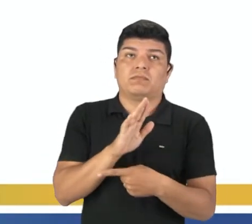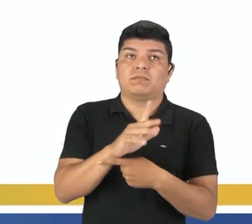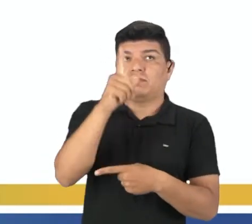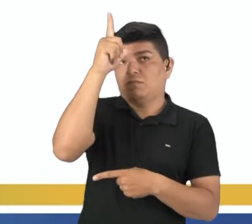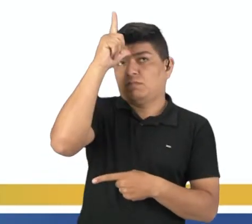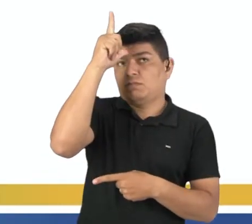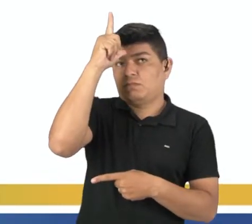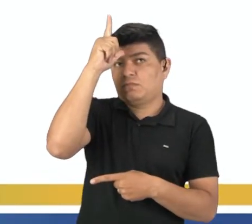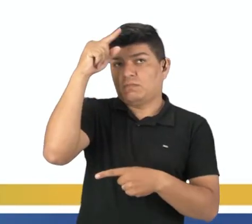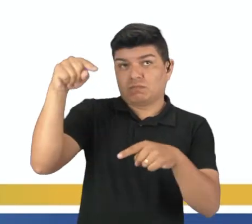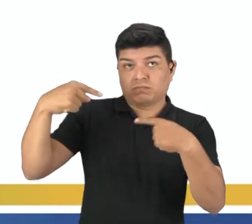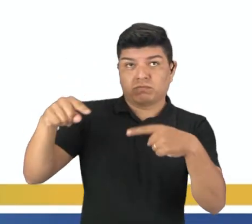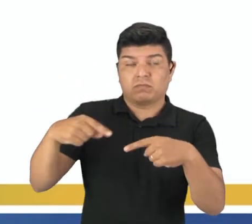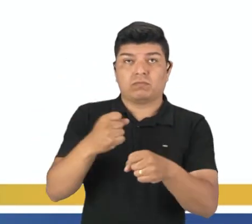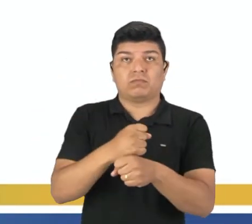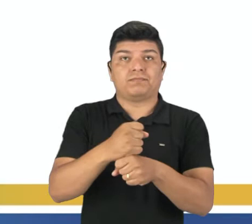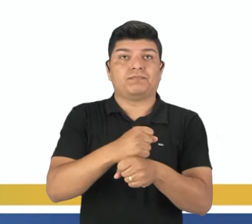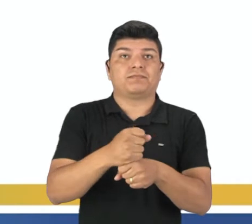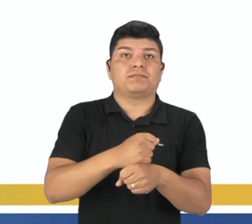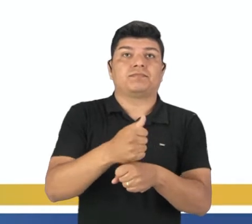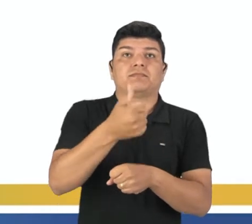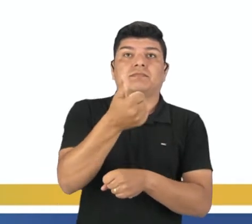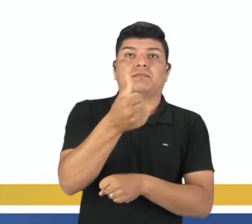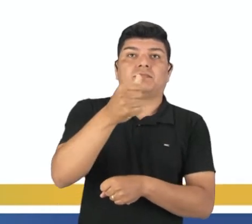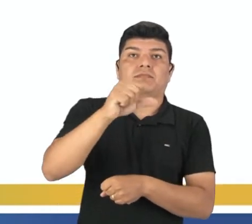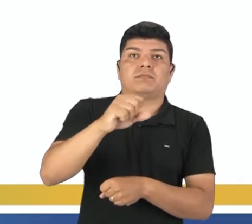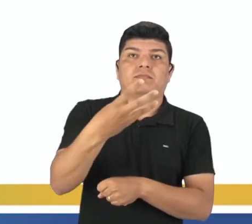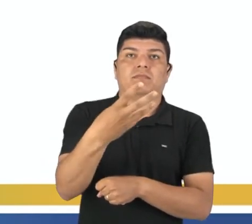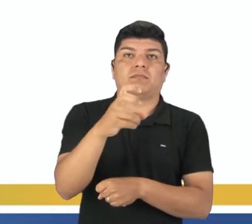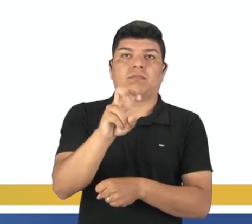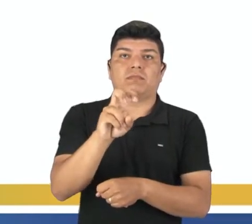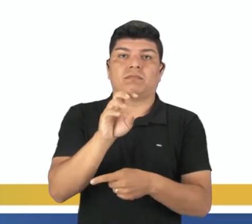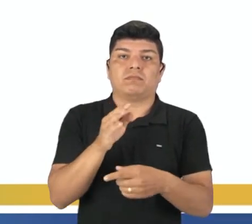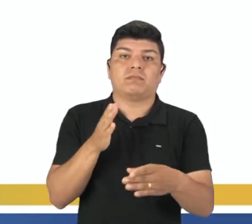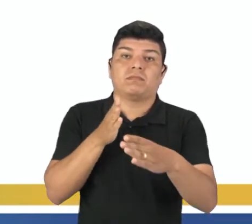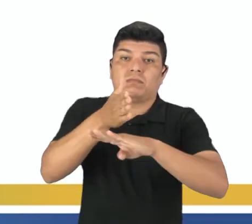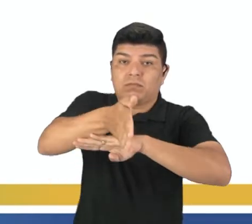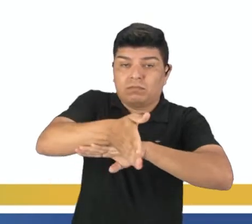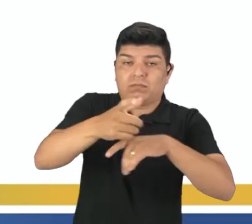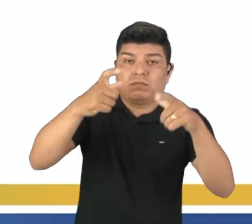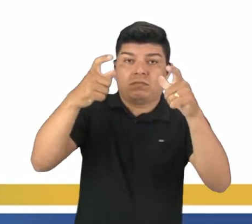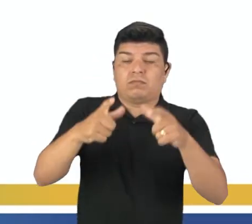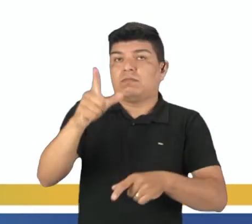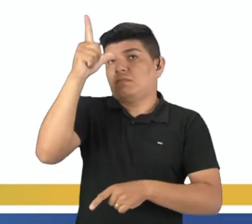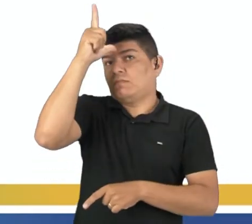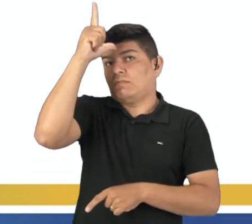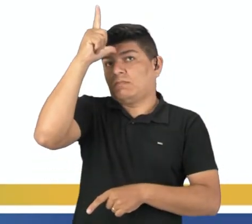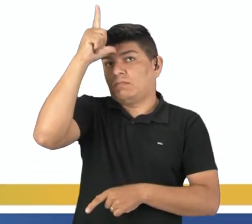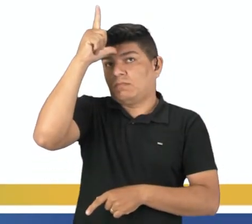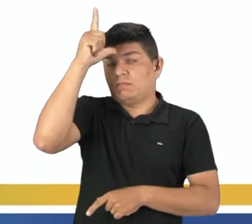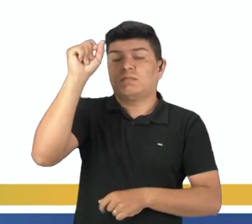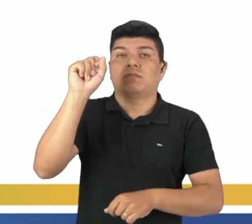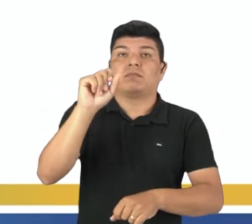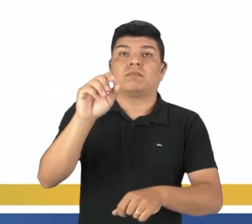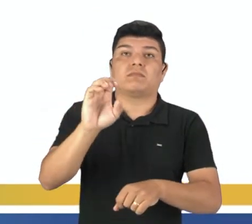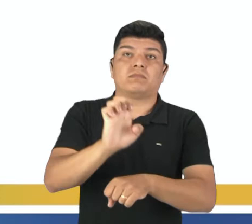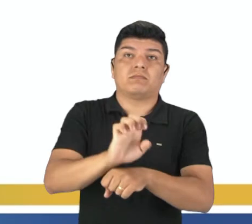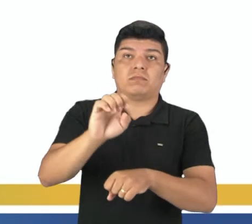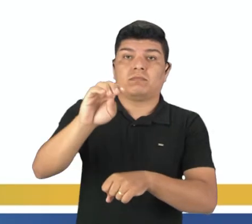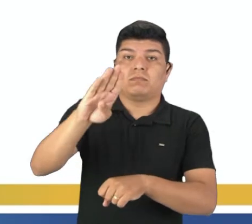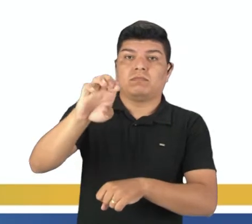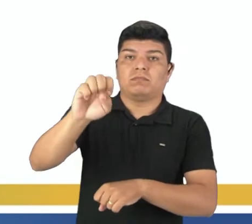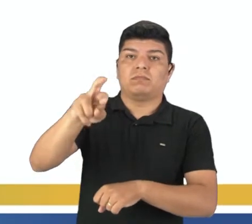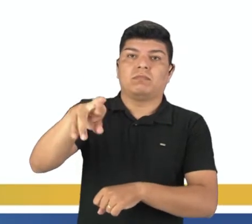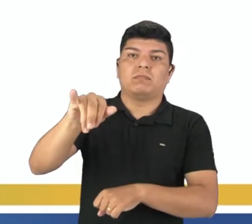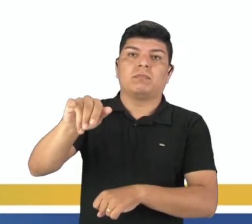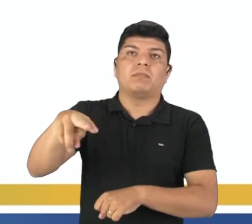os alemães. Em 1945, os aliados entraram em território alemão e Berlim, a capital do país, foi conquistada